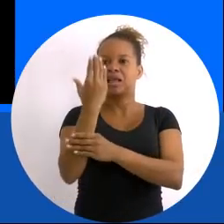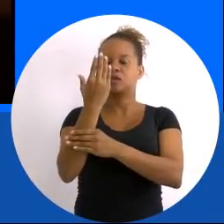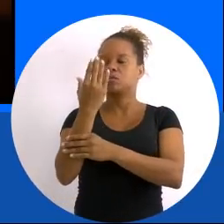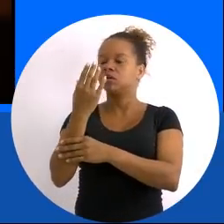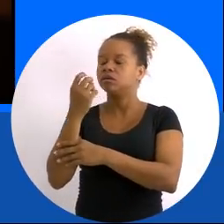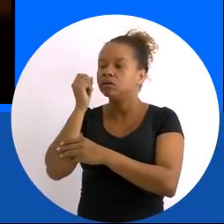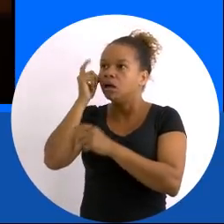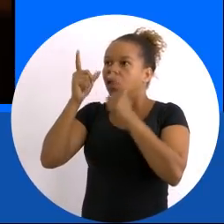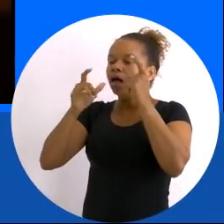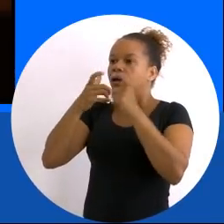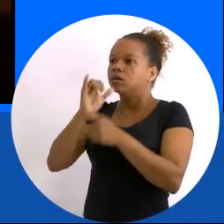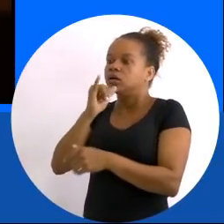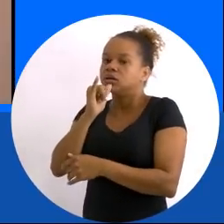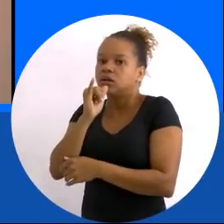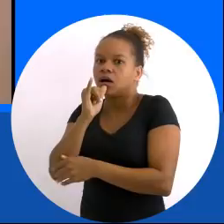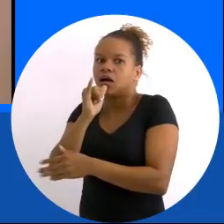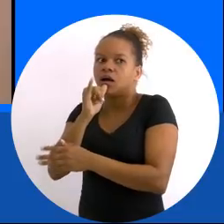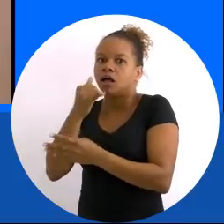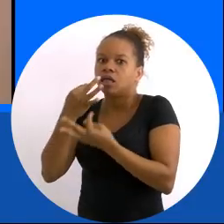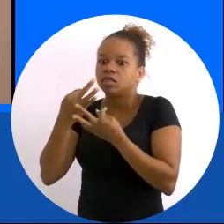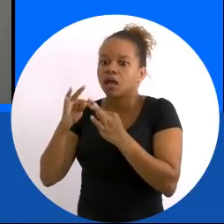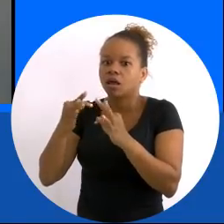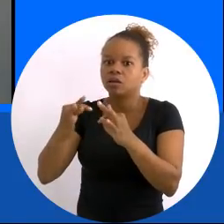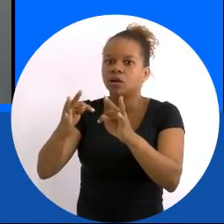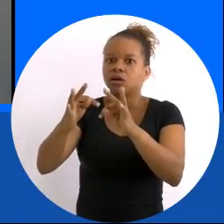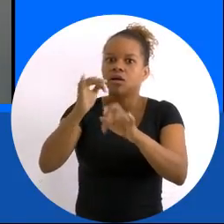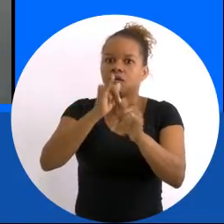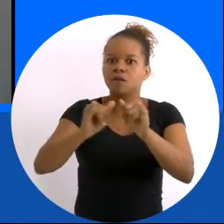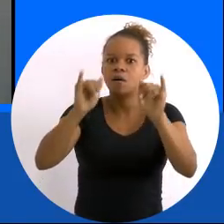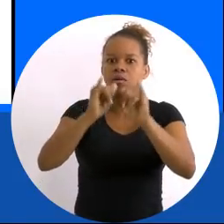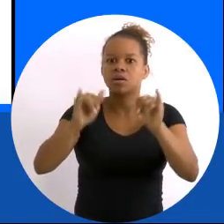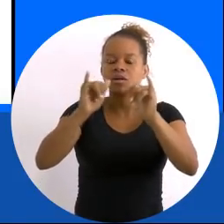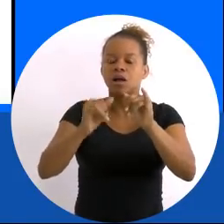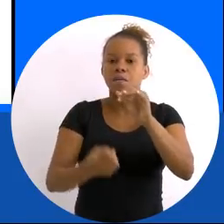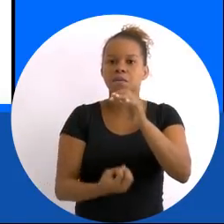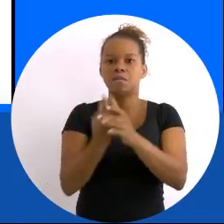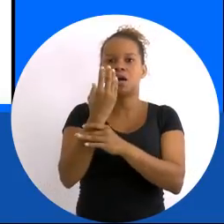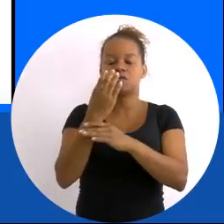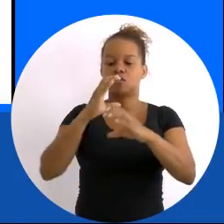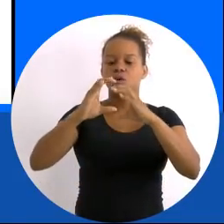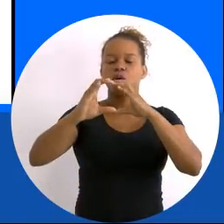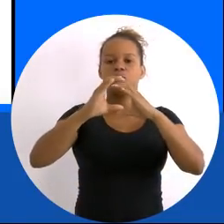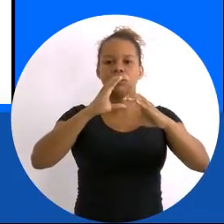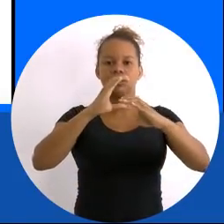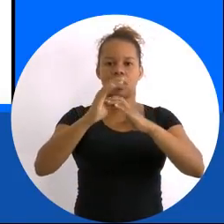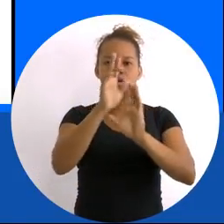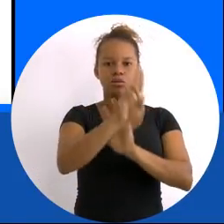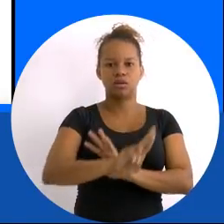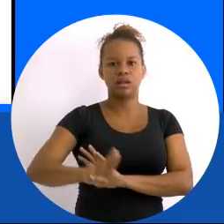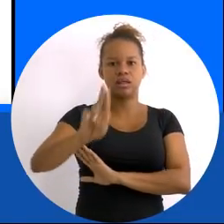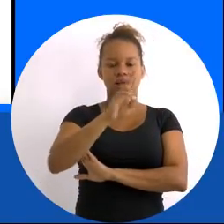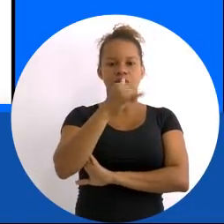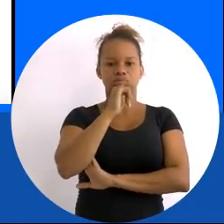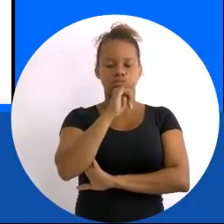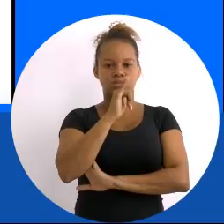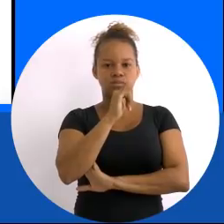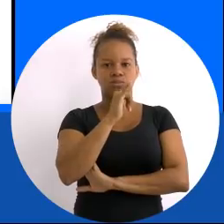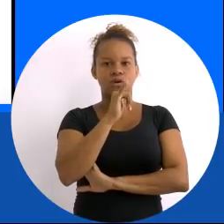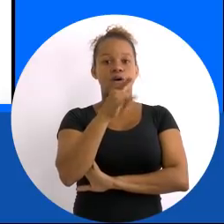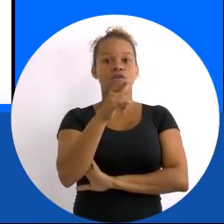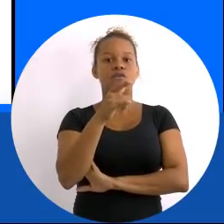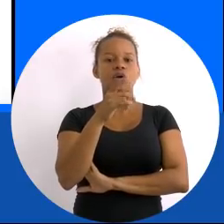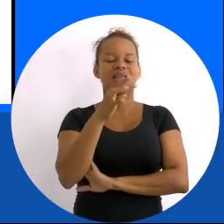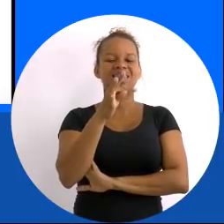eletricidade revolucionou a tecnologia de informação. Um dos primeiros inventos comunicacionais a utilizar a energia elétrica foi